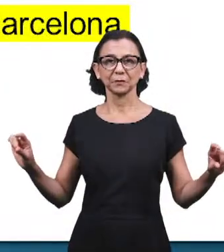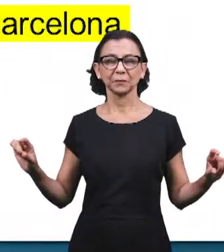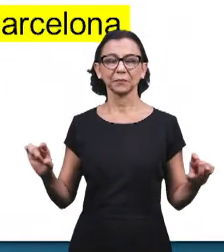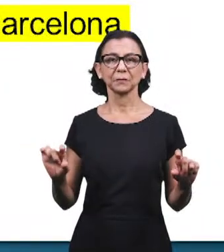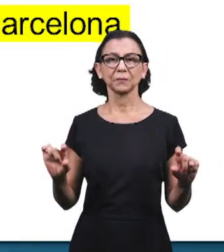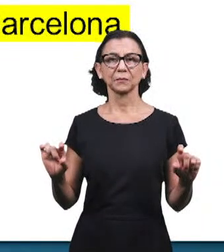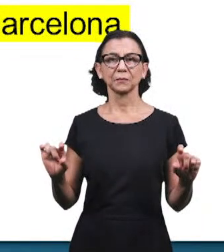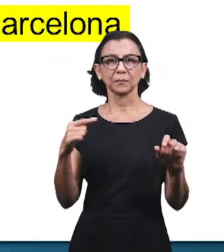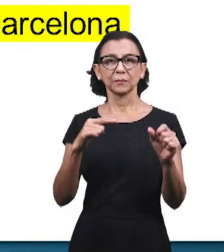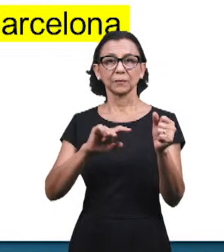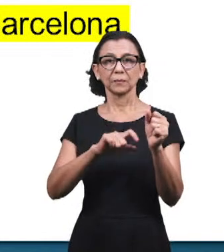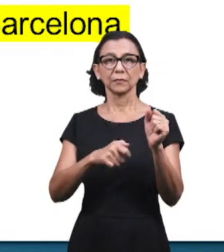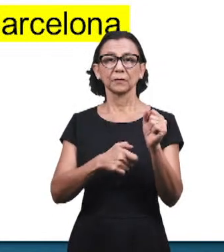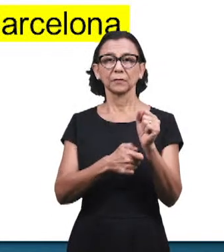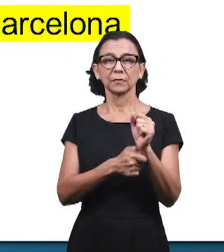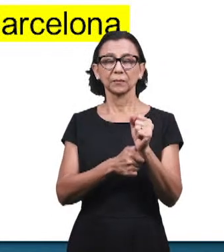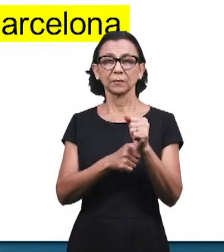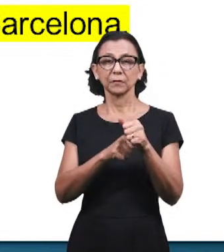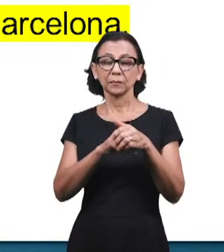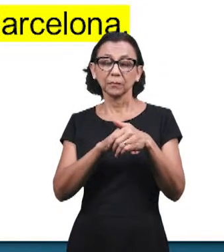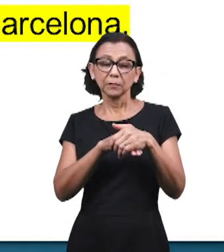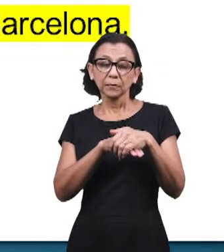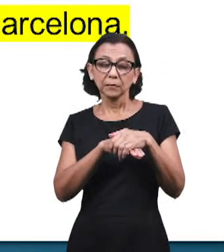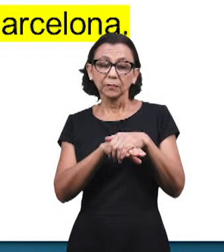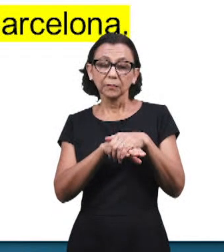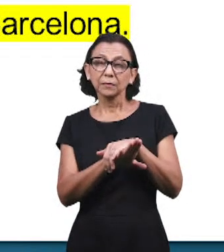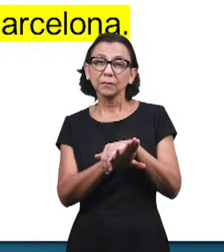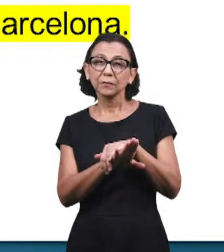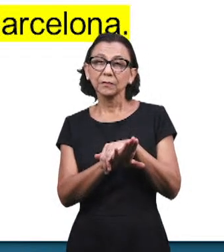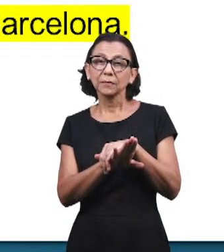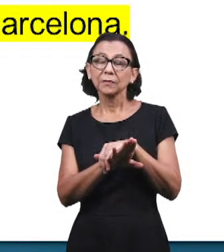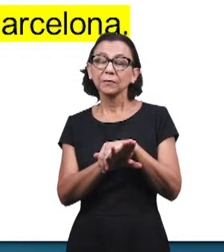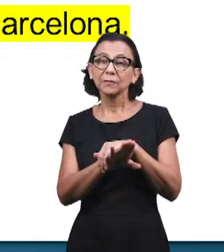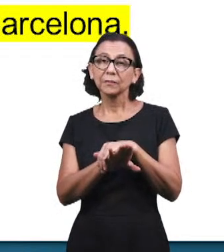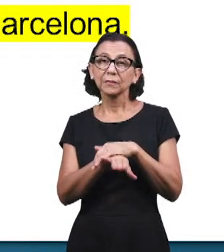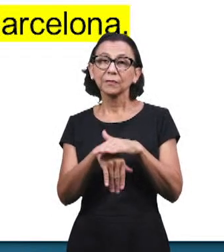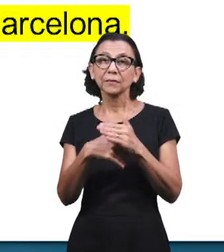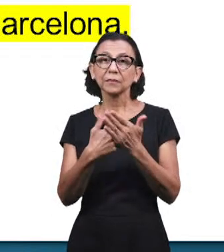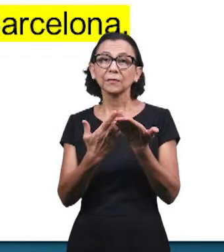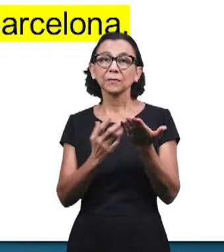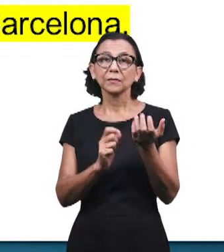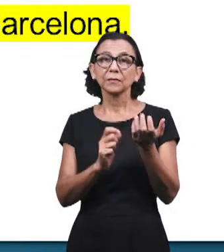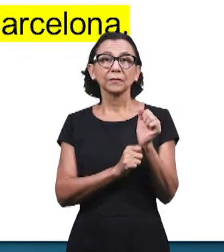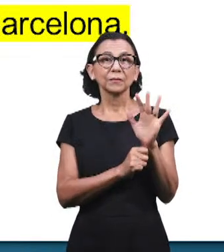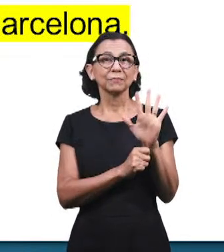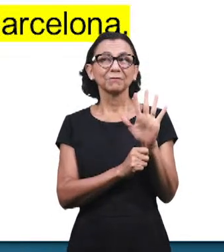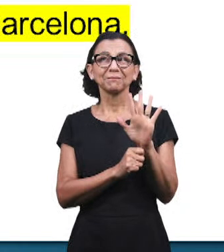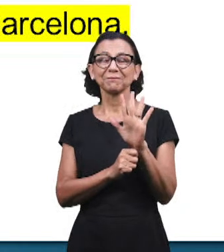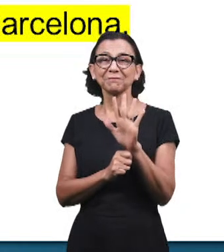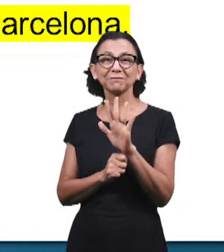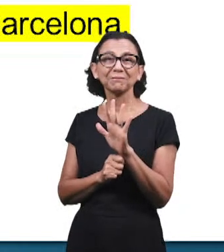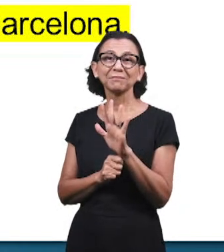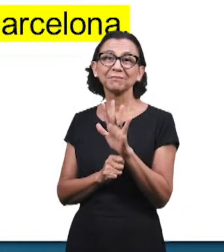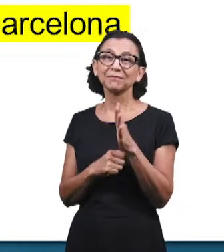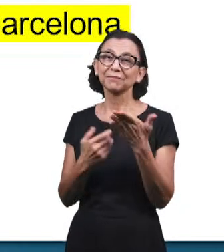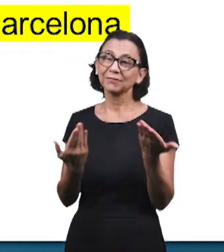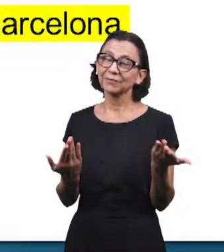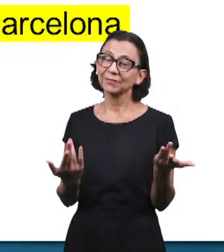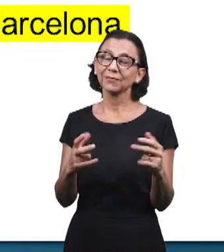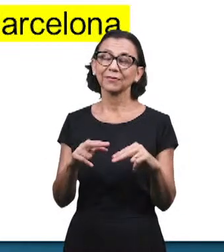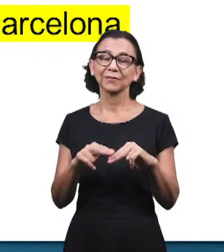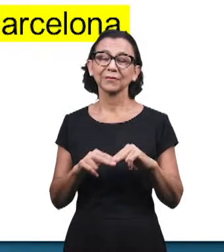este mistério esteve oculto e agora nos é manifestado, e que somente por este